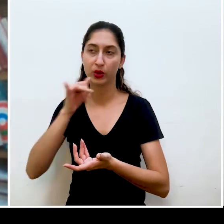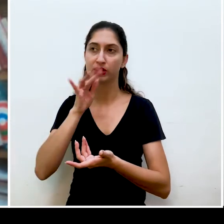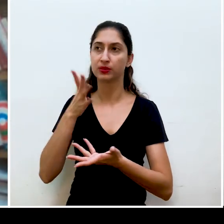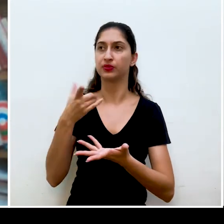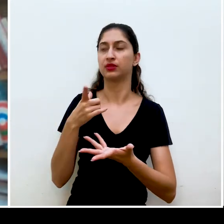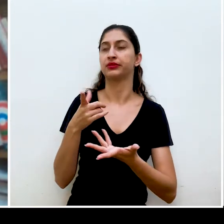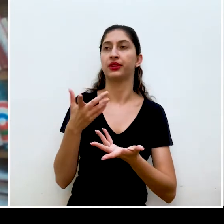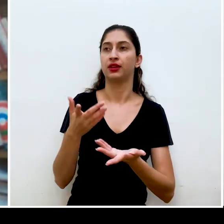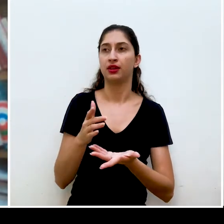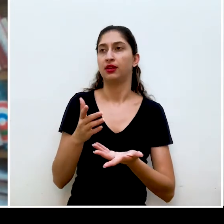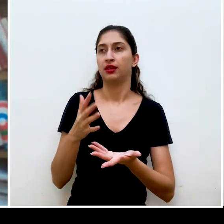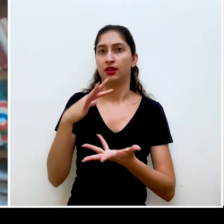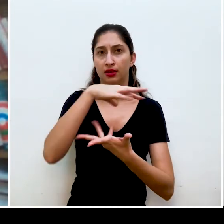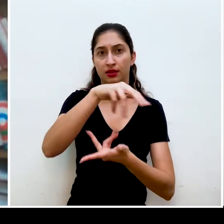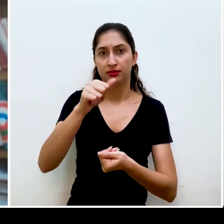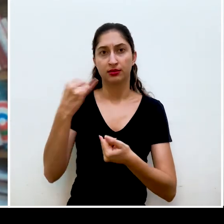ter